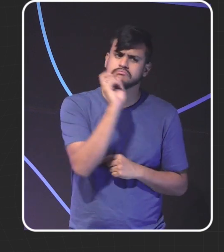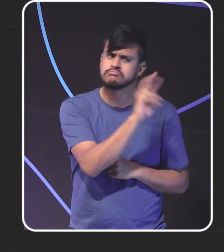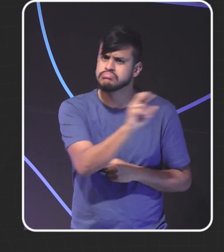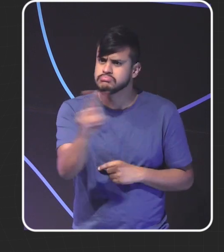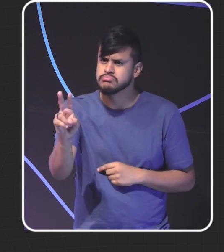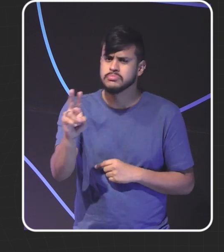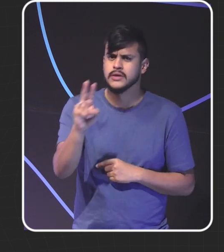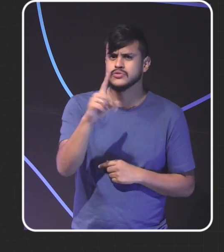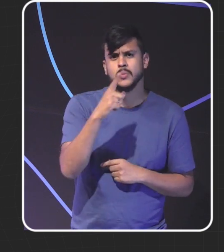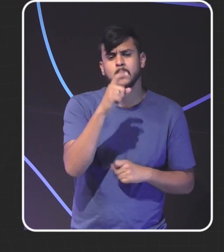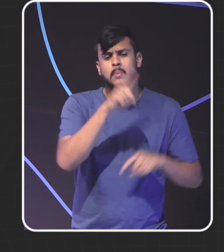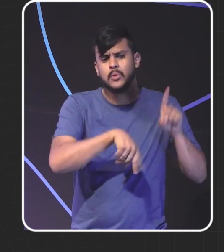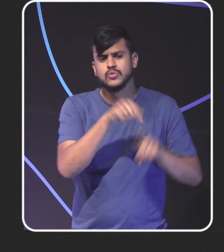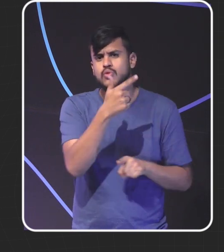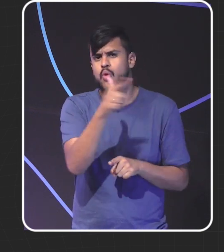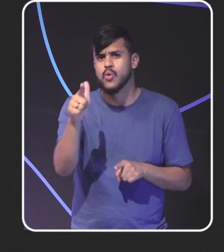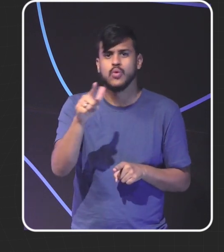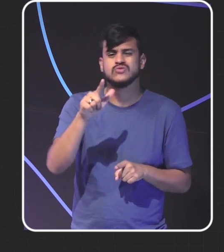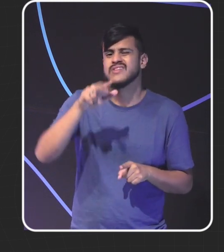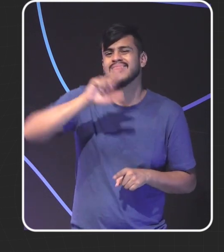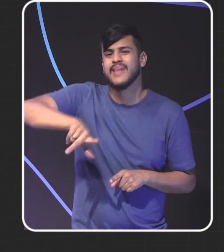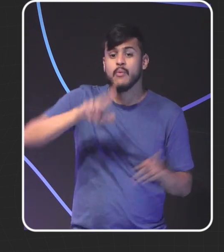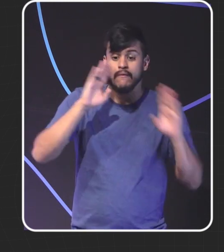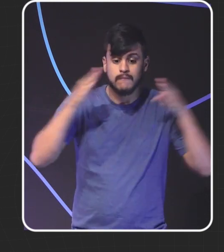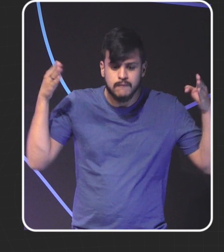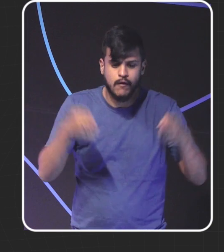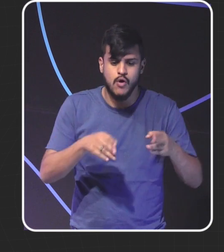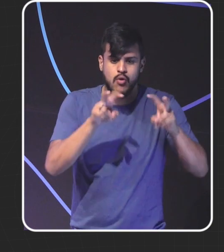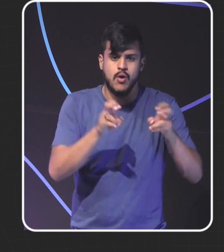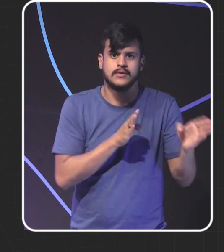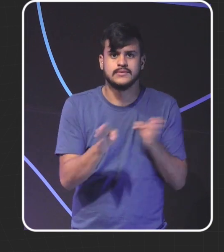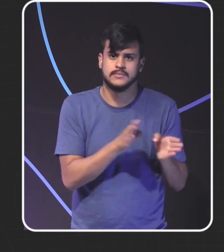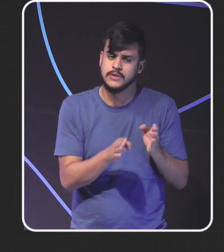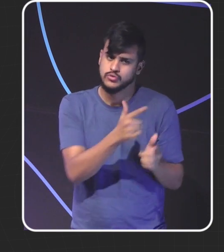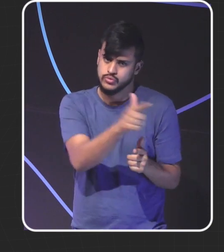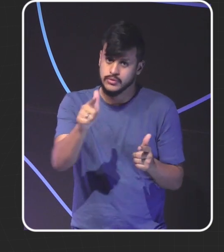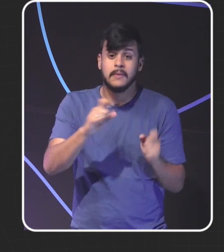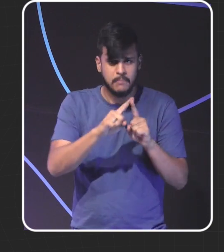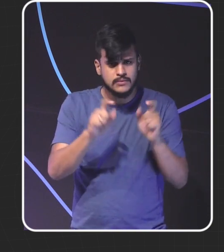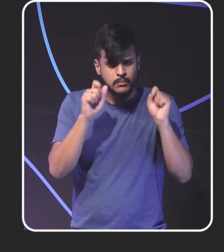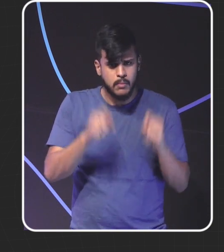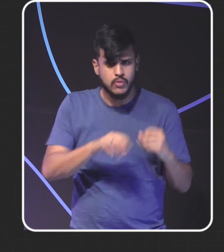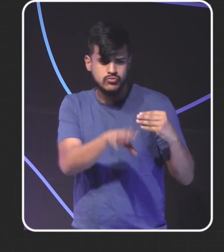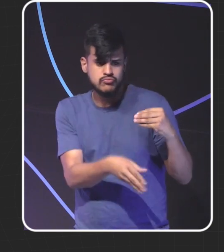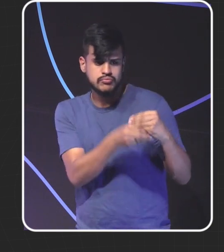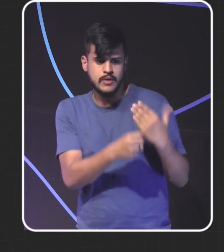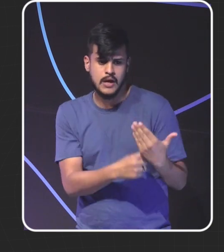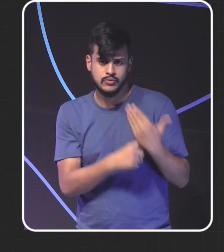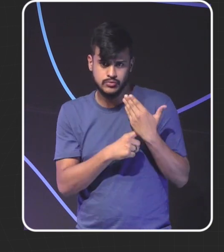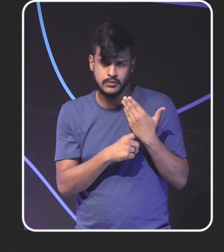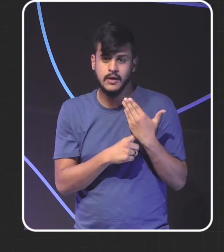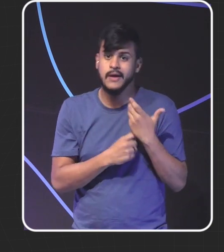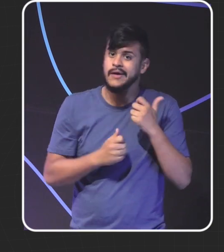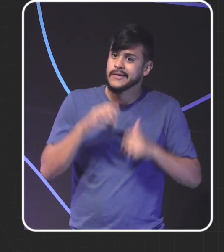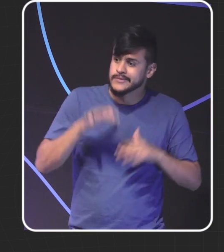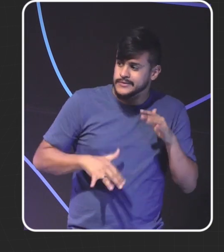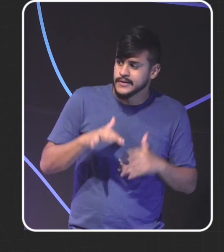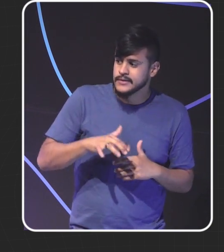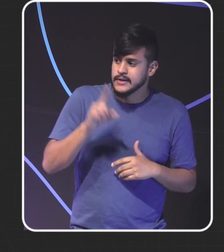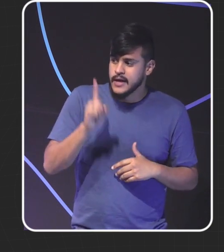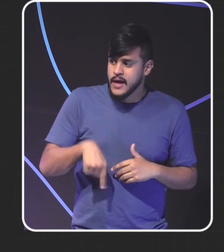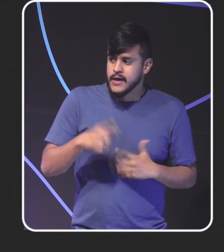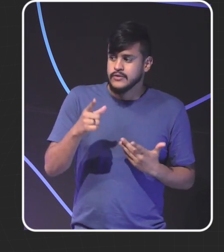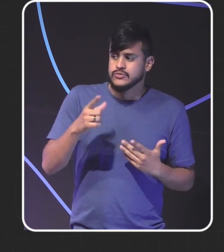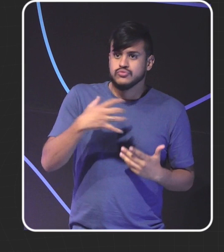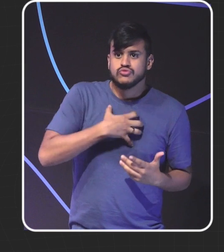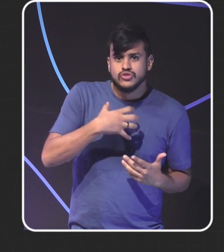o foco específico e em usabilidade, mas que dá para ser utilizado, né? Às vezes de uma forma até bastante mais